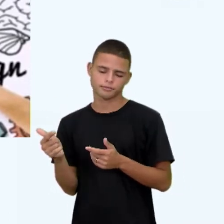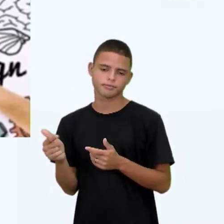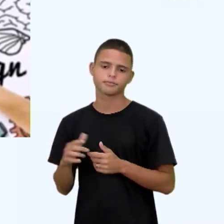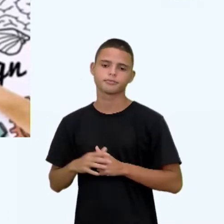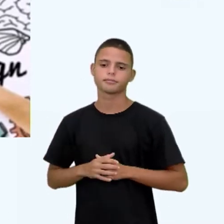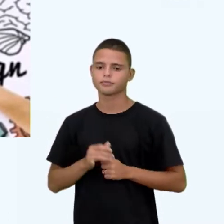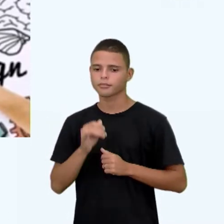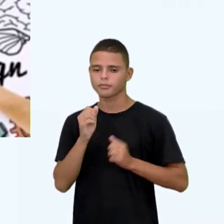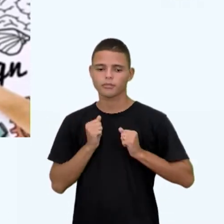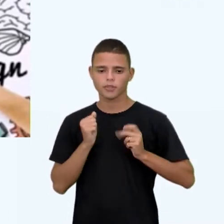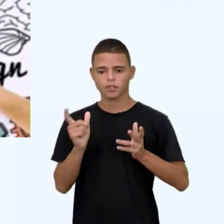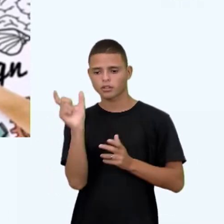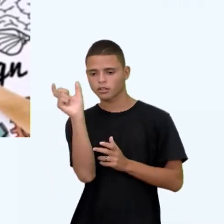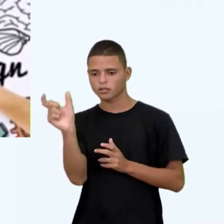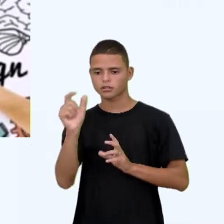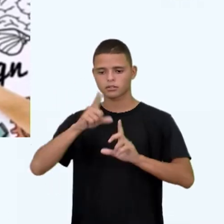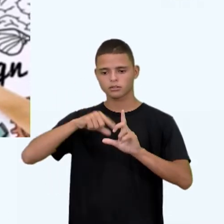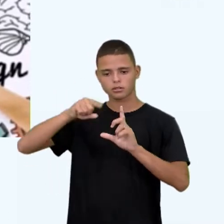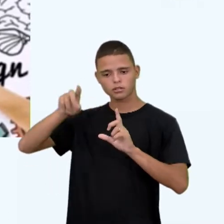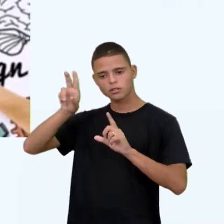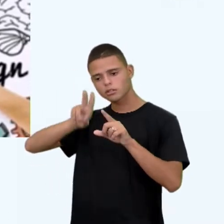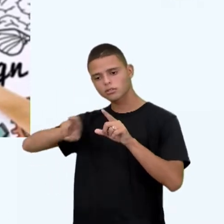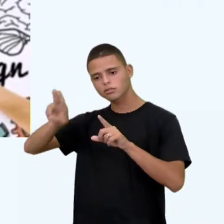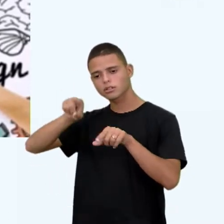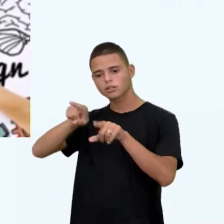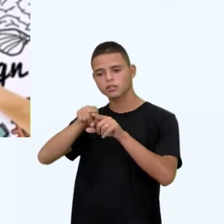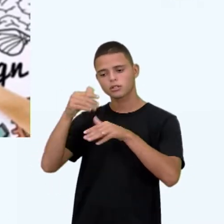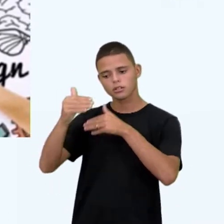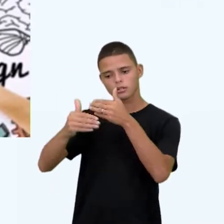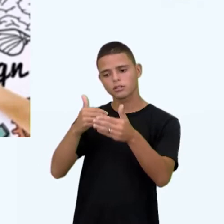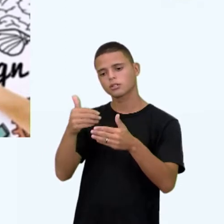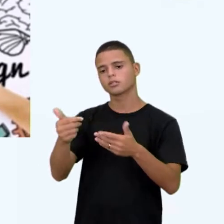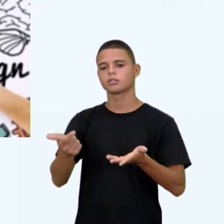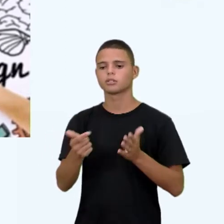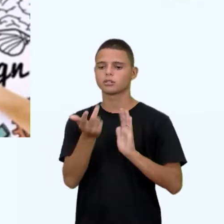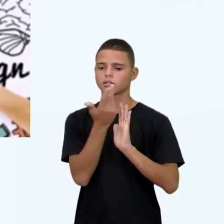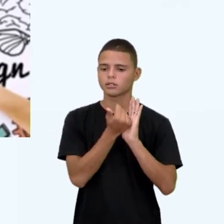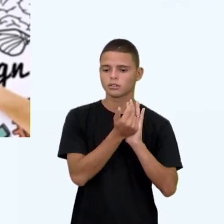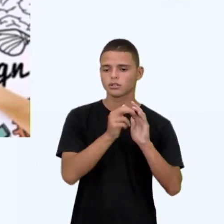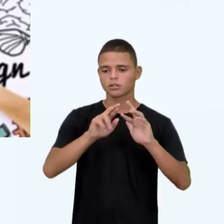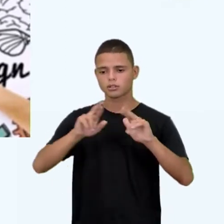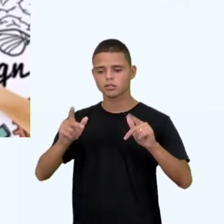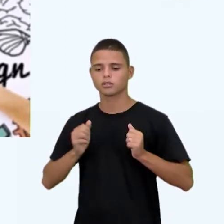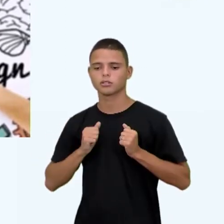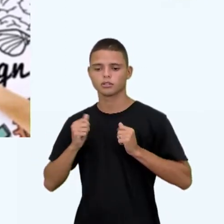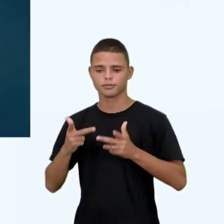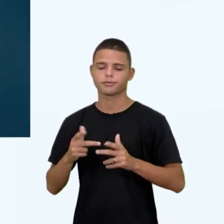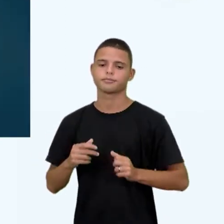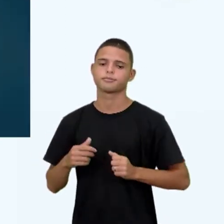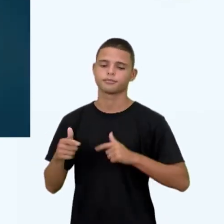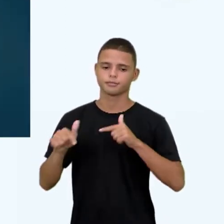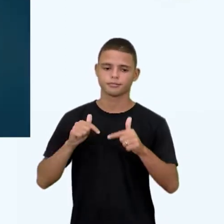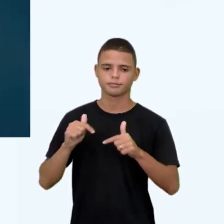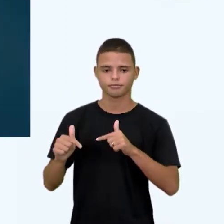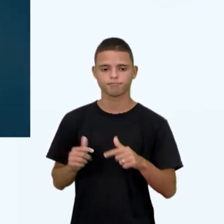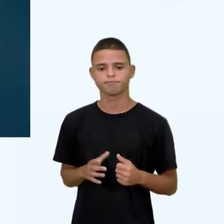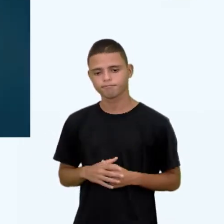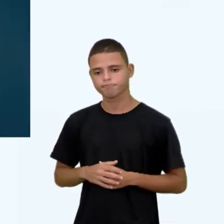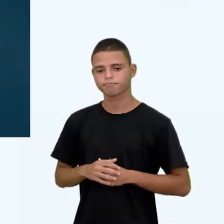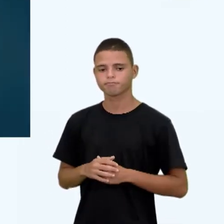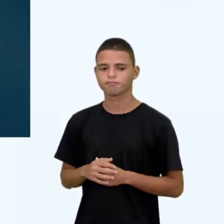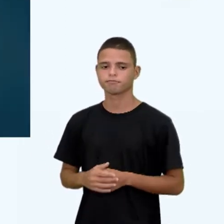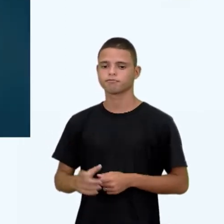A expressão gráfica também utiliza o processo de design nas suas diversas formas de atuação.